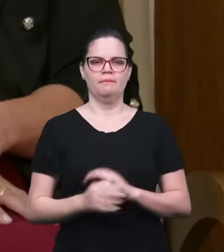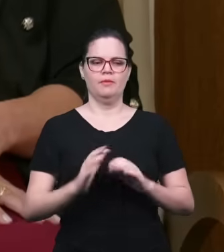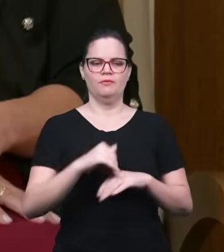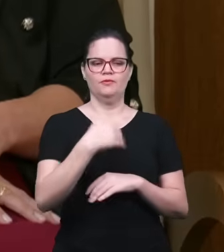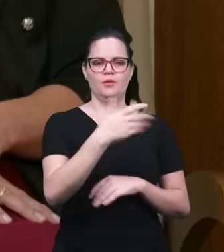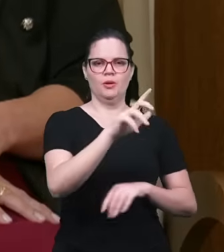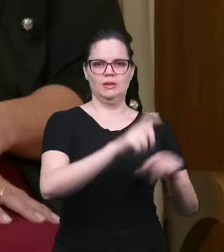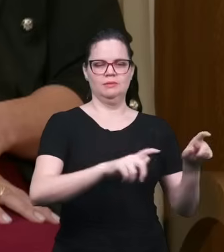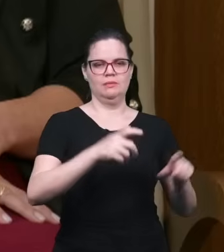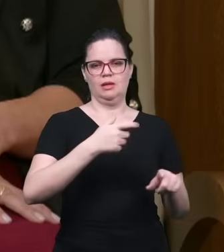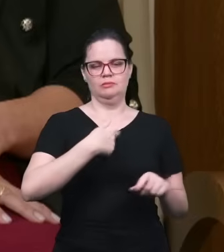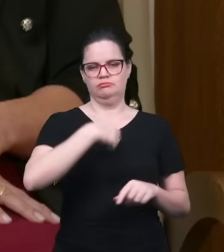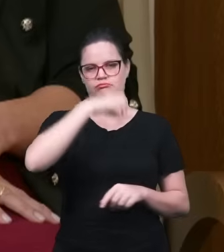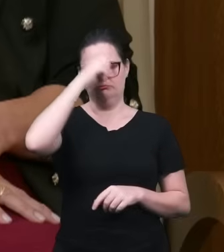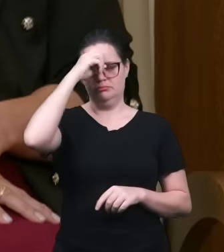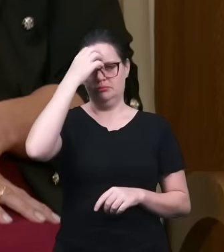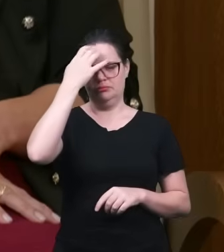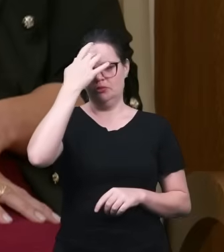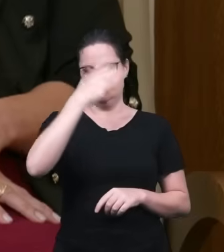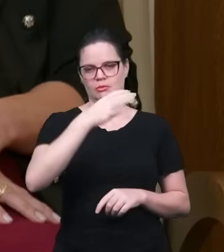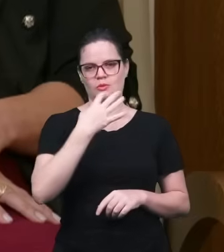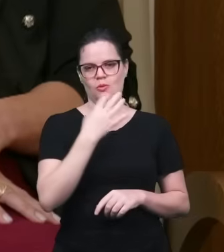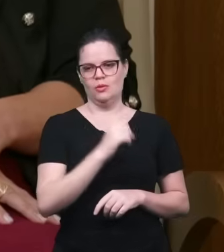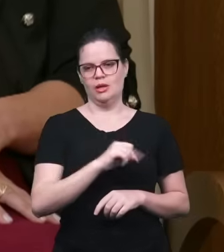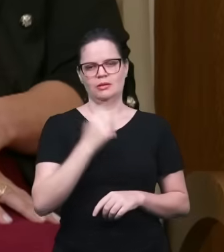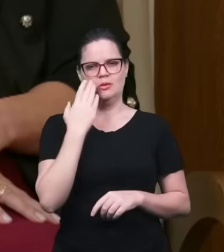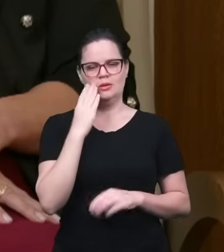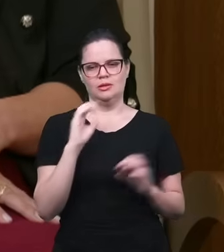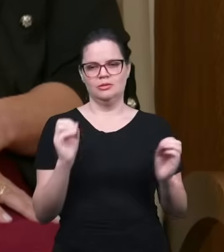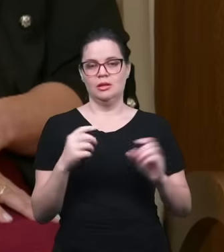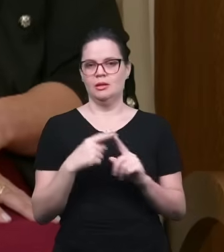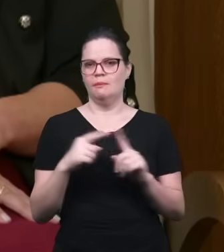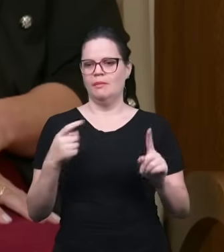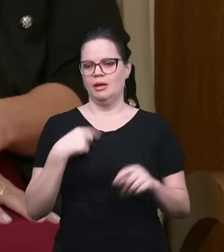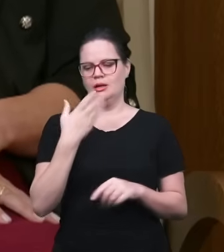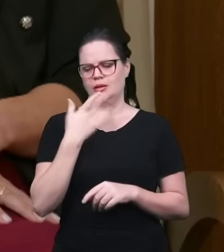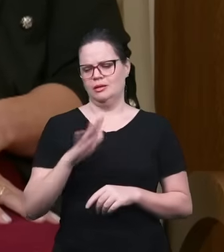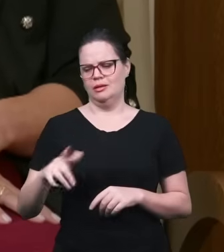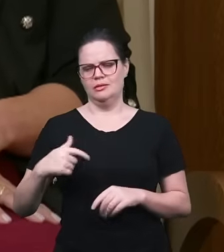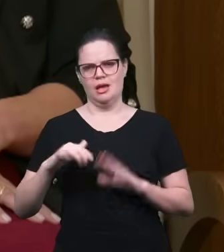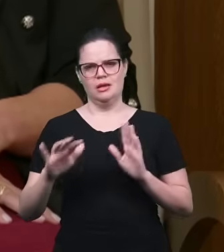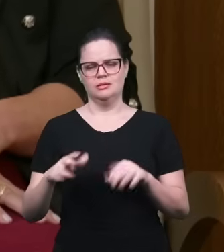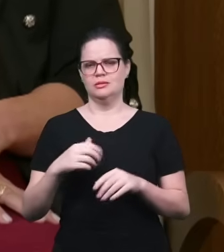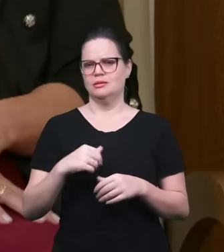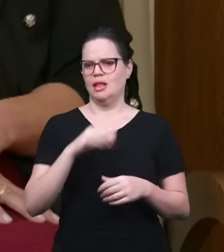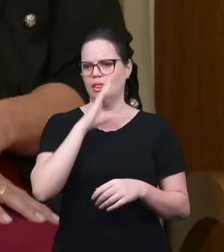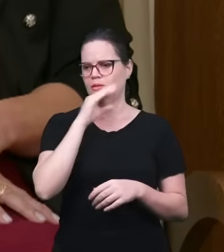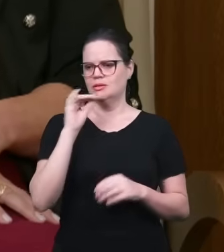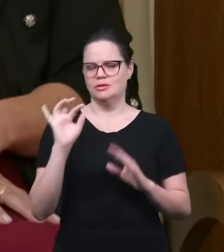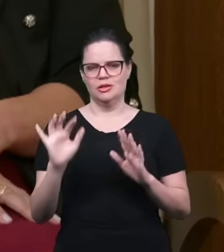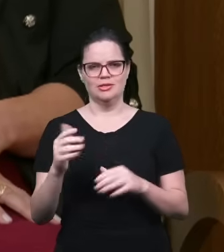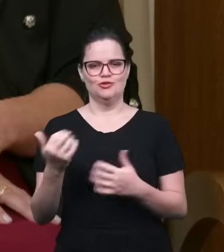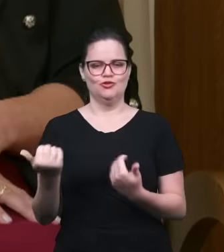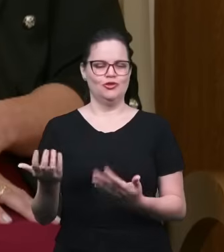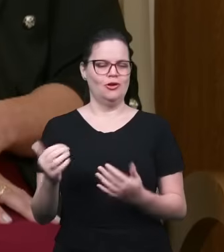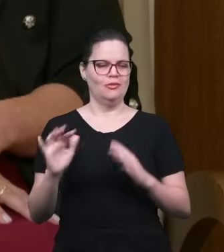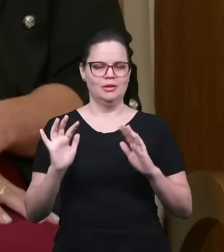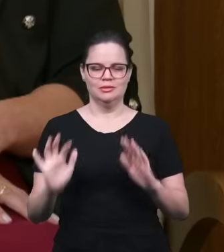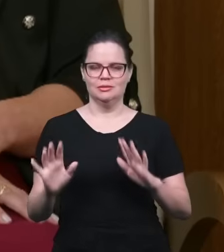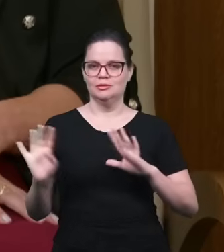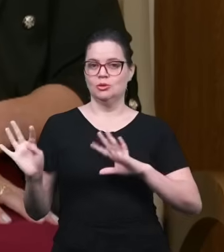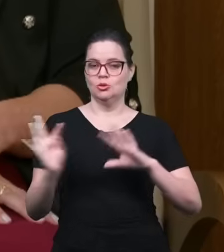entendem, mas criança é criança em qualquer momento, Sim. adolescente é adolescente em qualquer momento, jovem é jovem. E todos nós